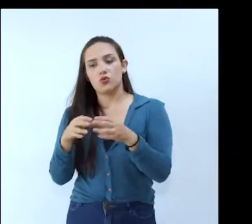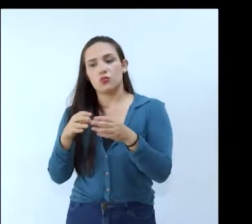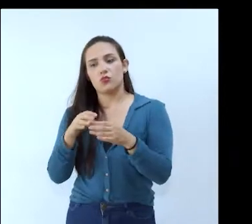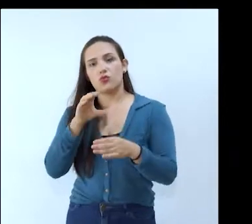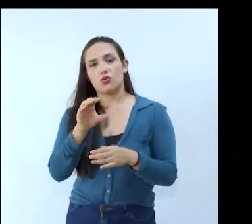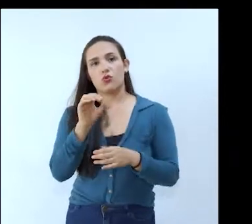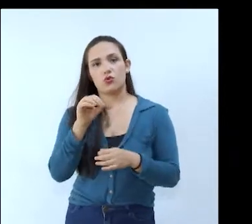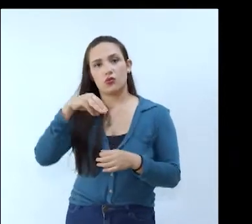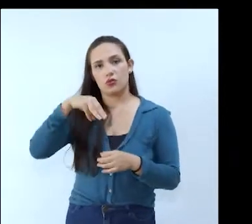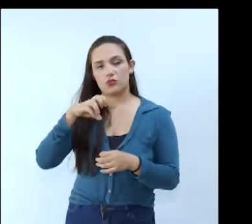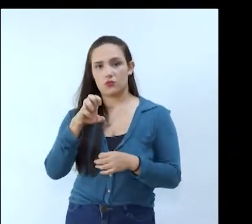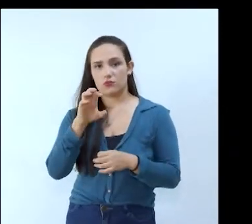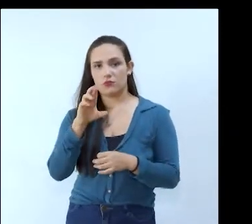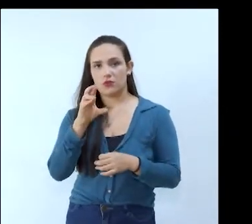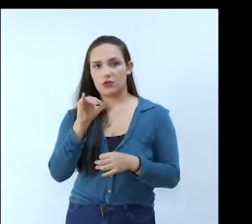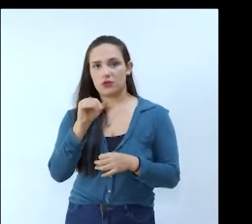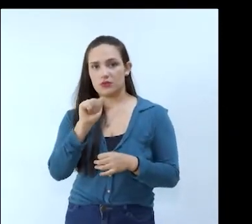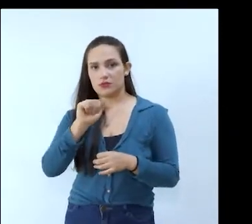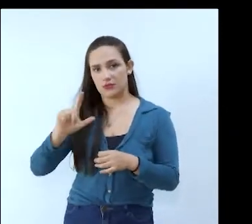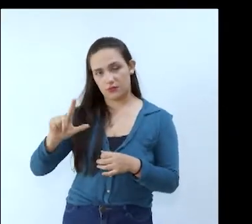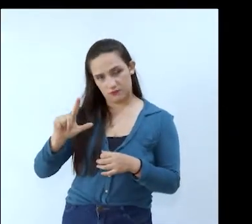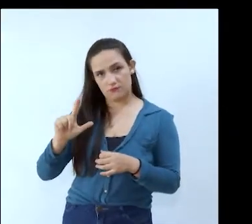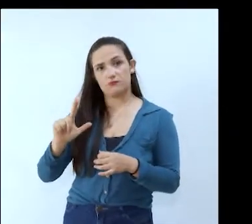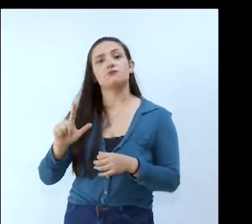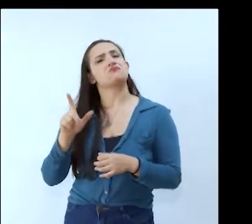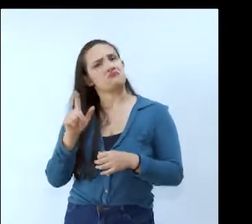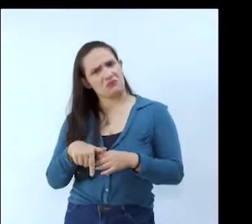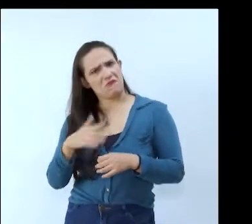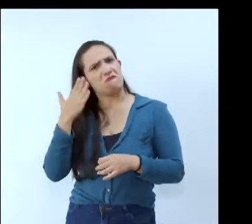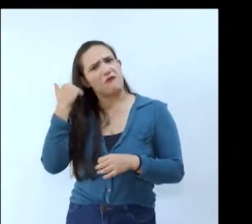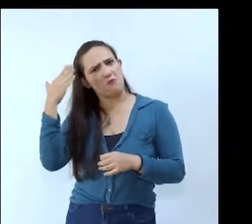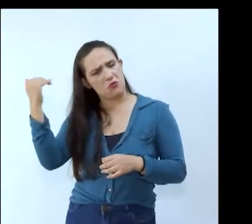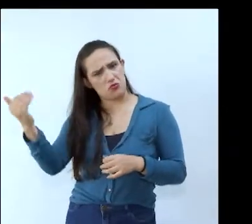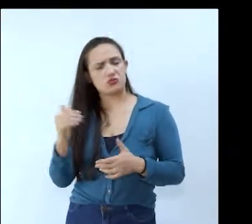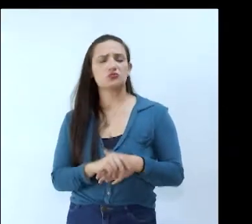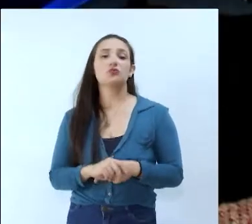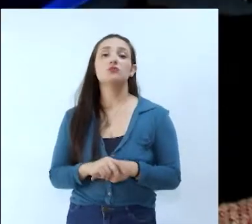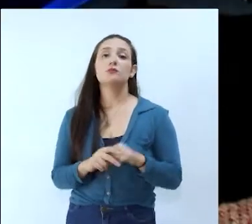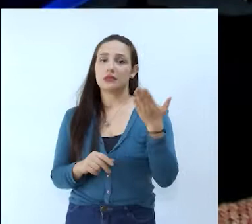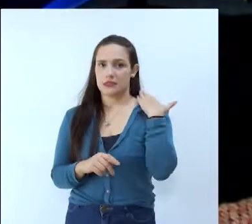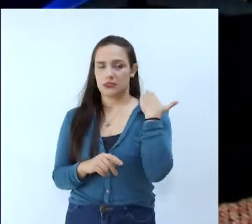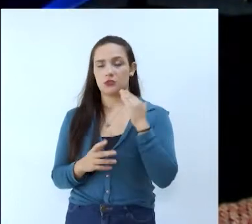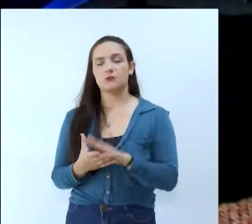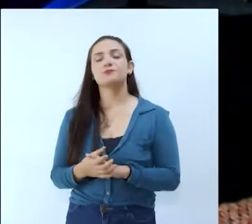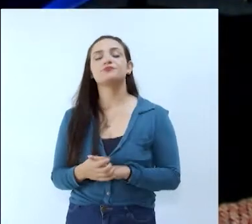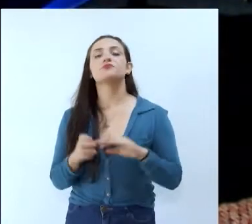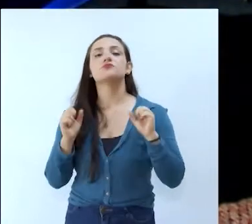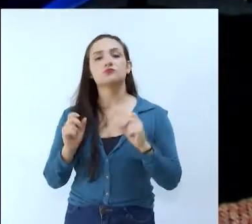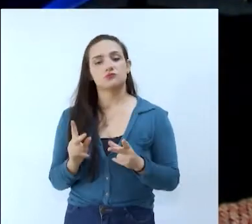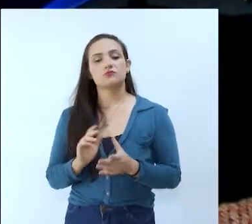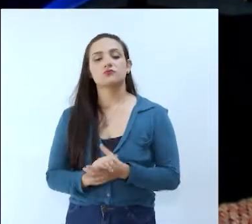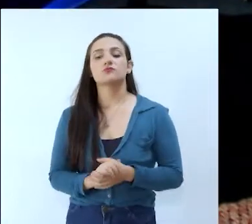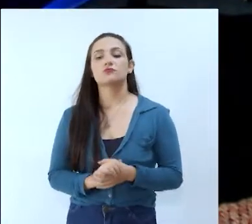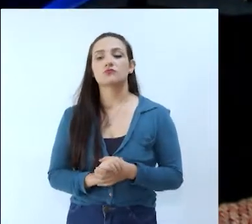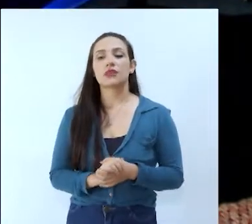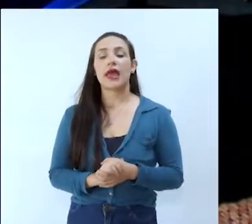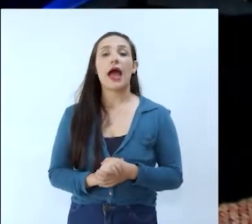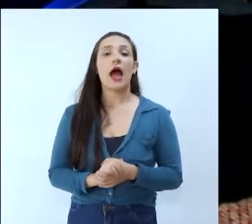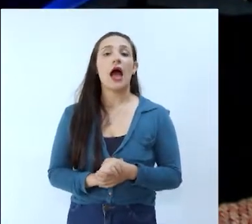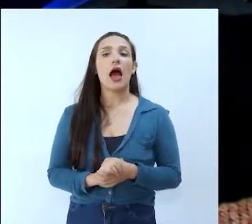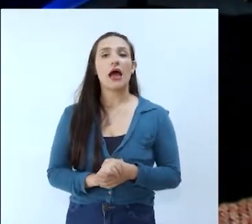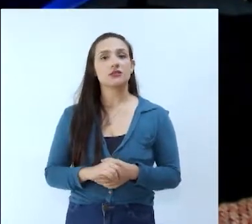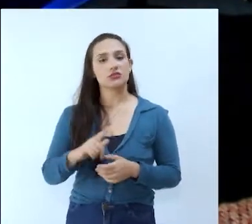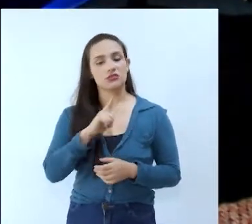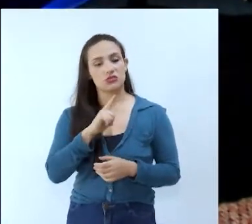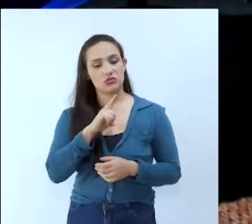joga no Operário, muito bom jogador. Aí tinha um clássico, e os caras vieram, nem sabia, né? Vieram ver o jogo, vieram olhar eu e um zagueiro do